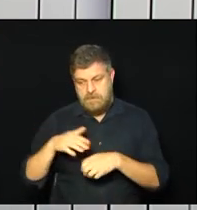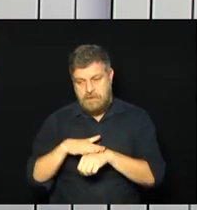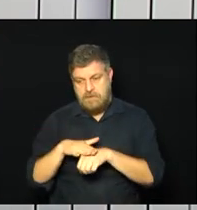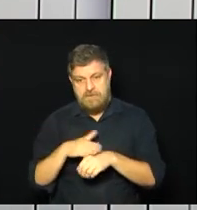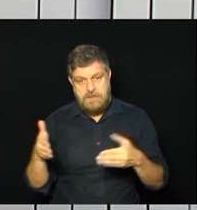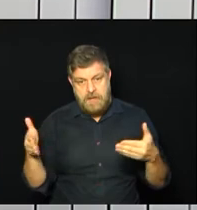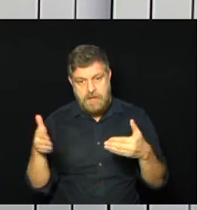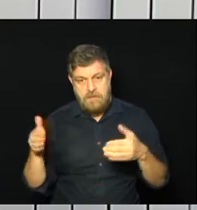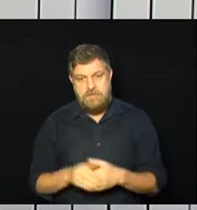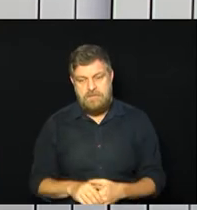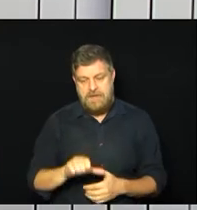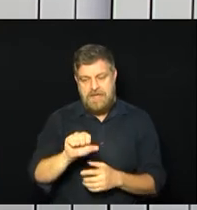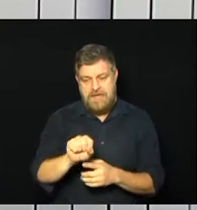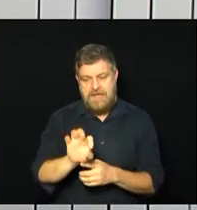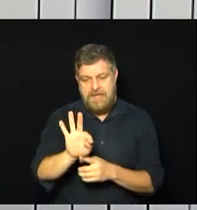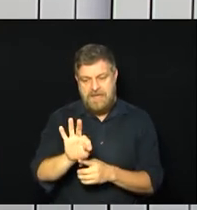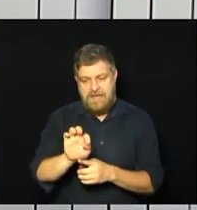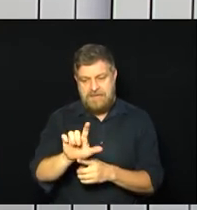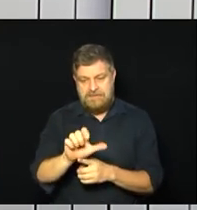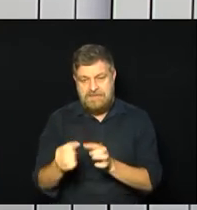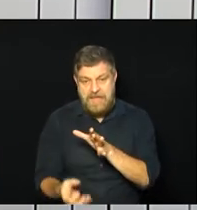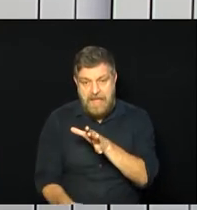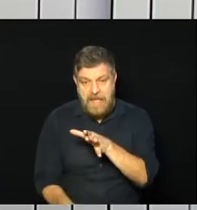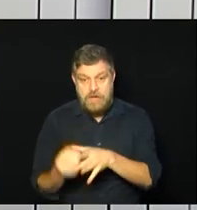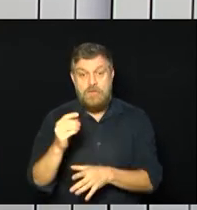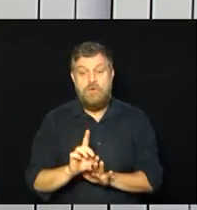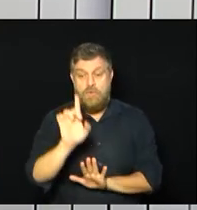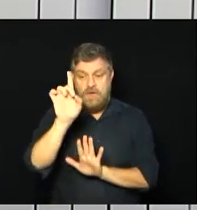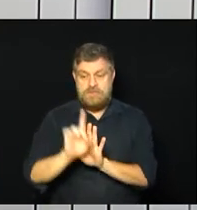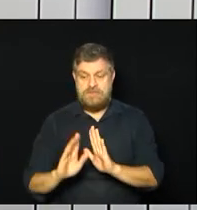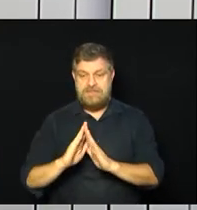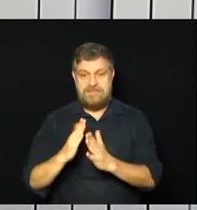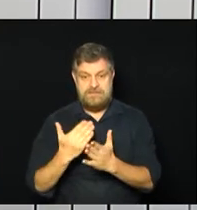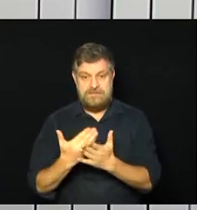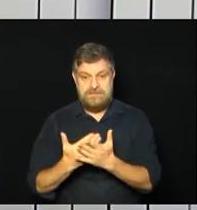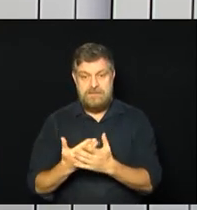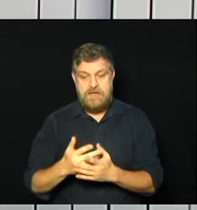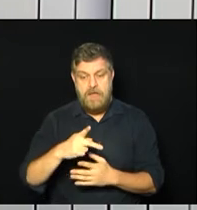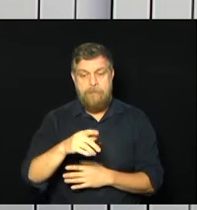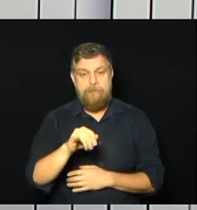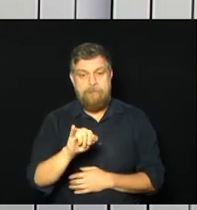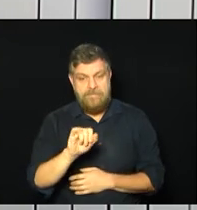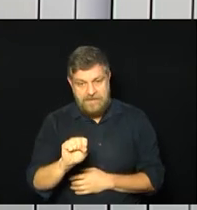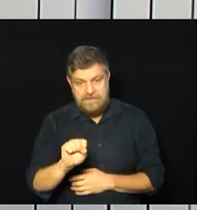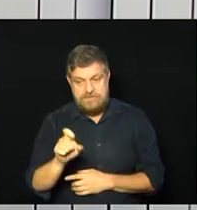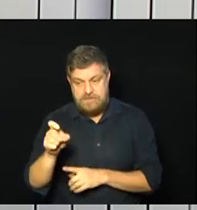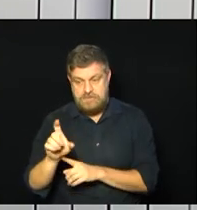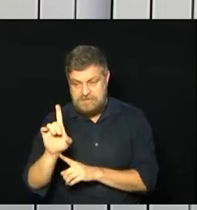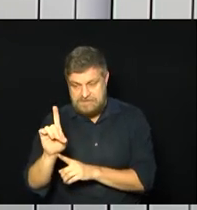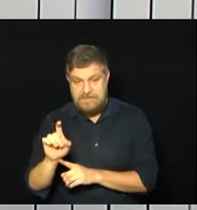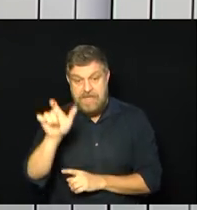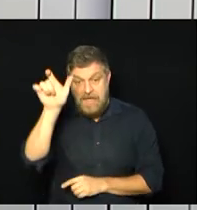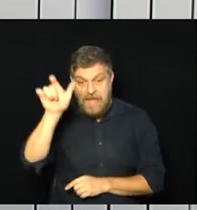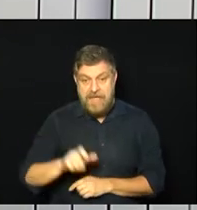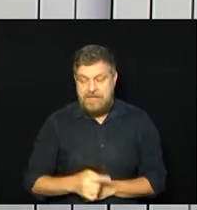a Estela Zulay, ela que é fundadora e diretora da Escola de Pais XD, especialista em análise